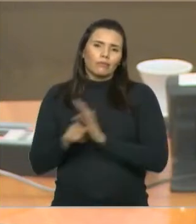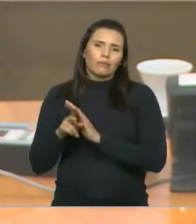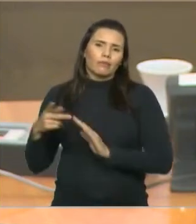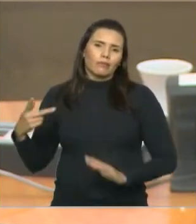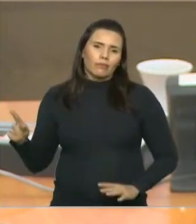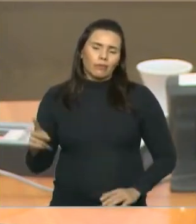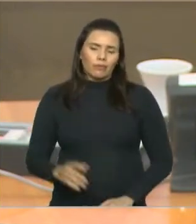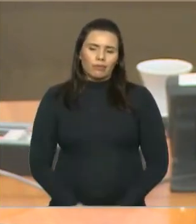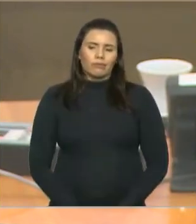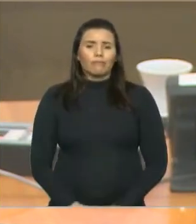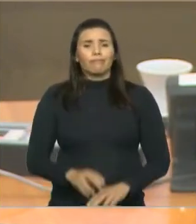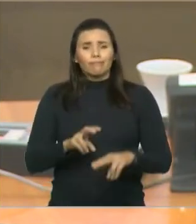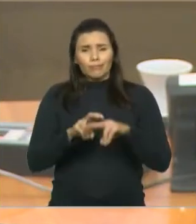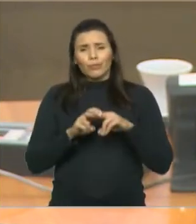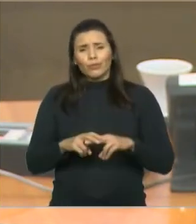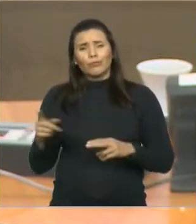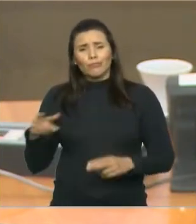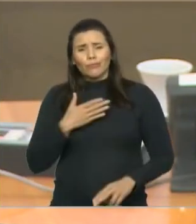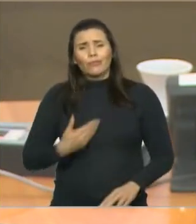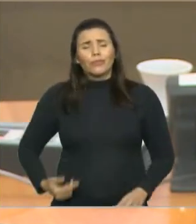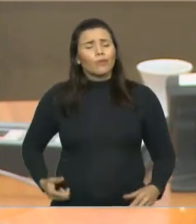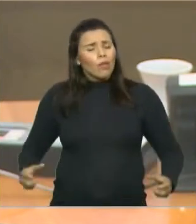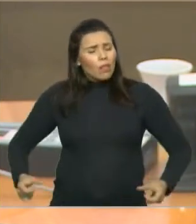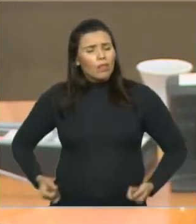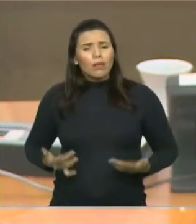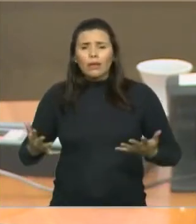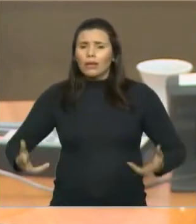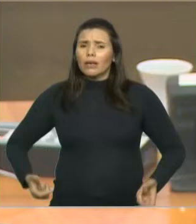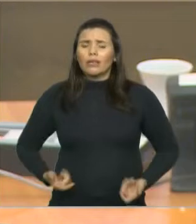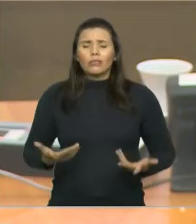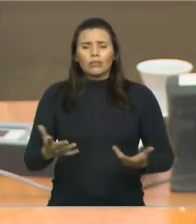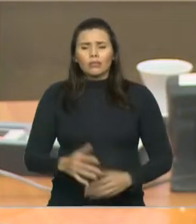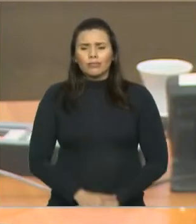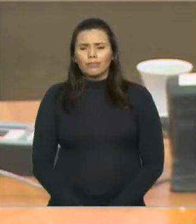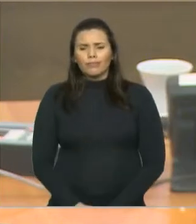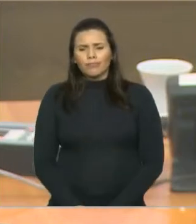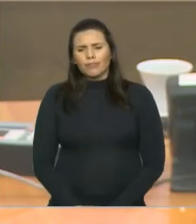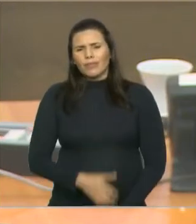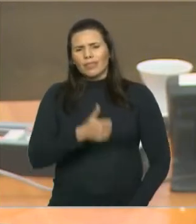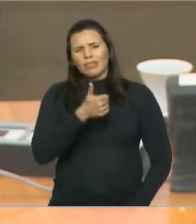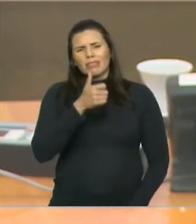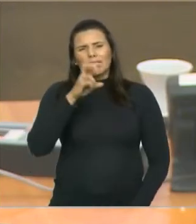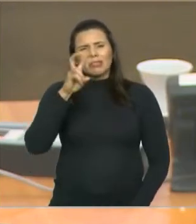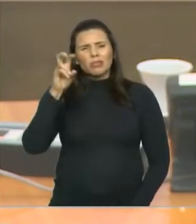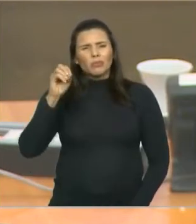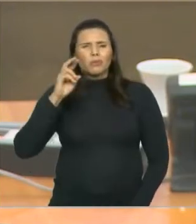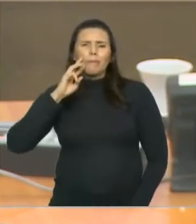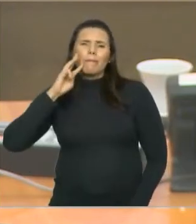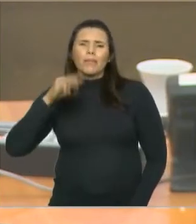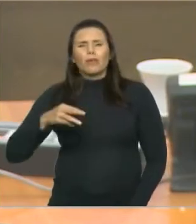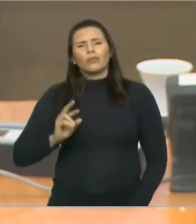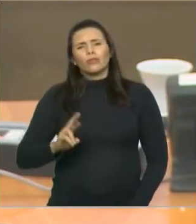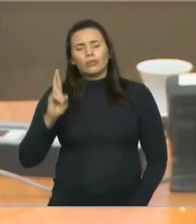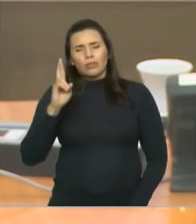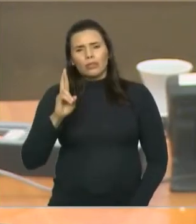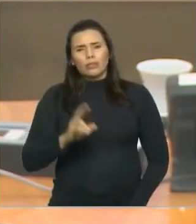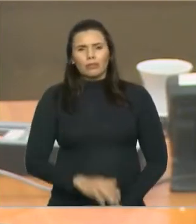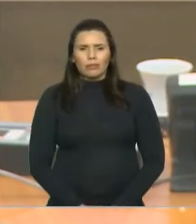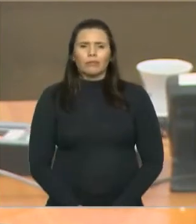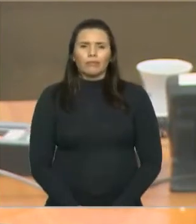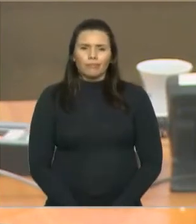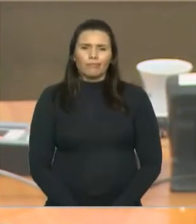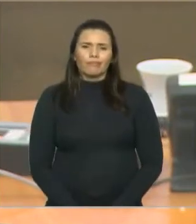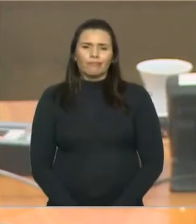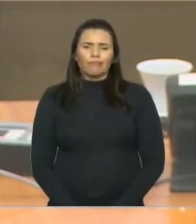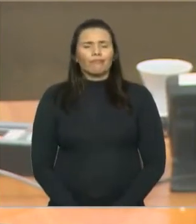muito fortemente a nossa rede de saúde. Por mês, vão lá mais de 150 milhões de reais gastos com equipamentos de